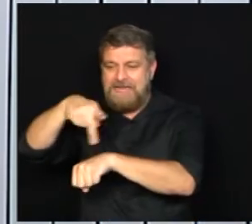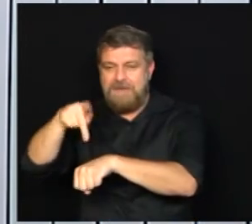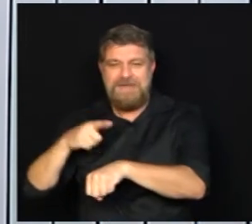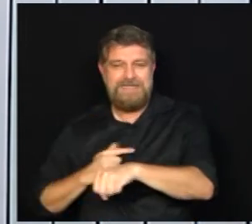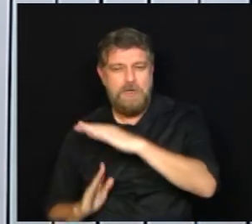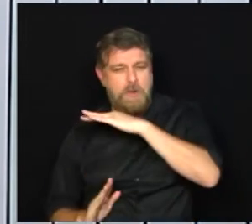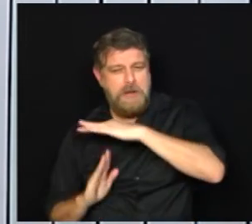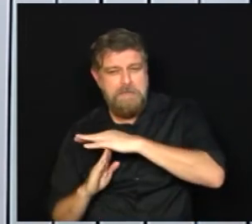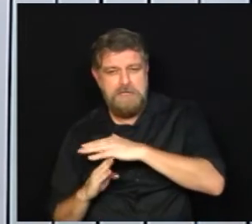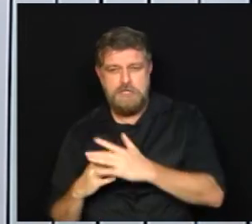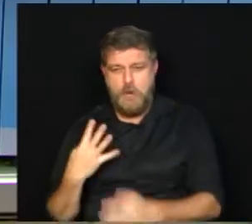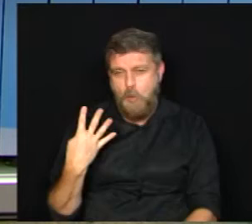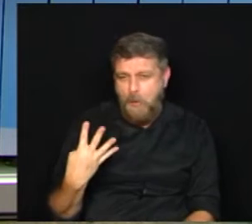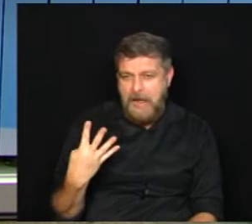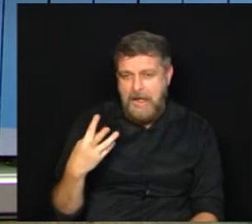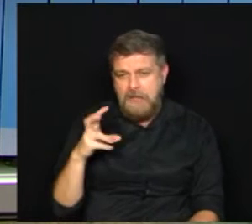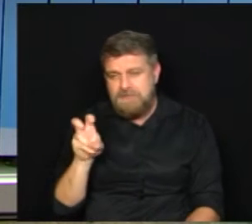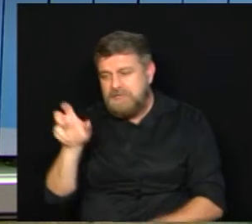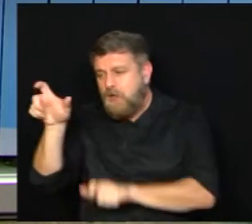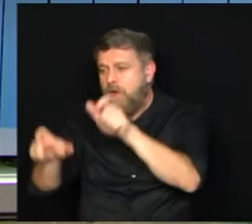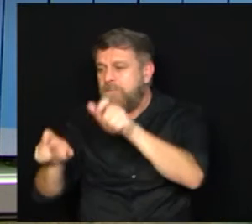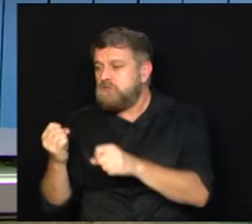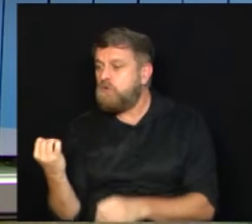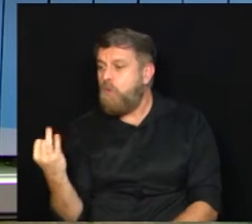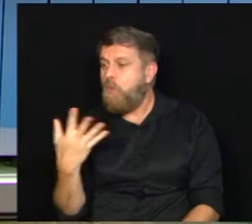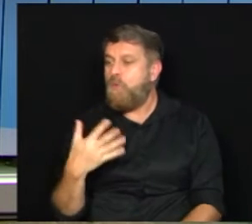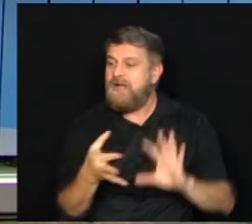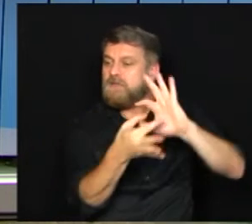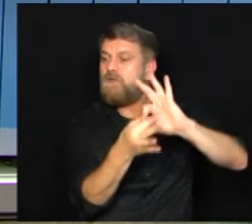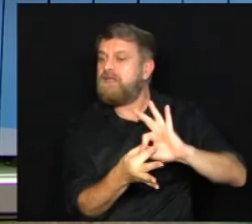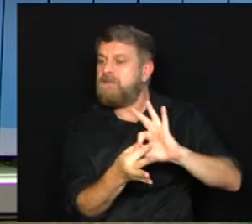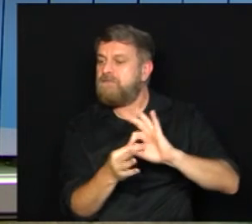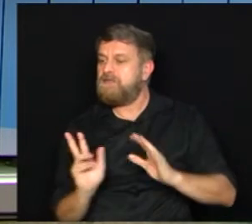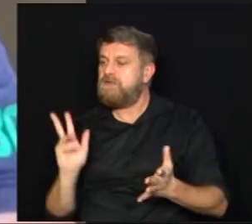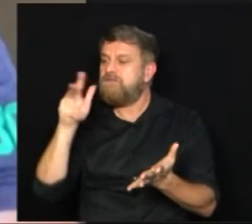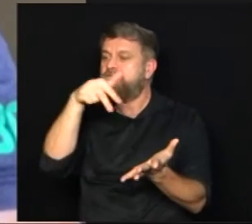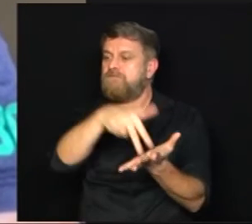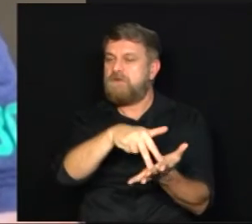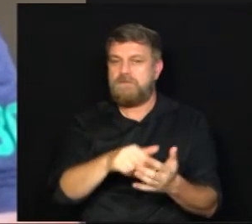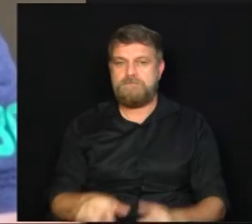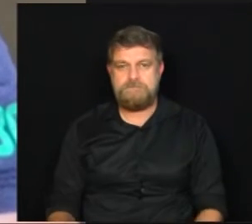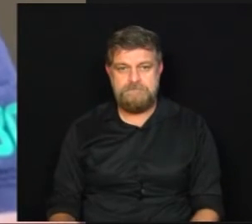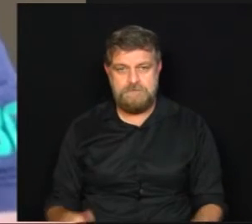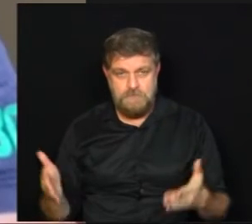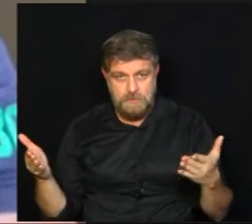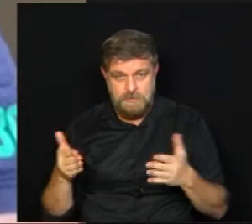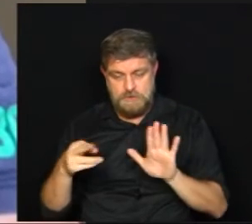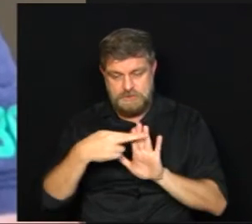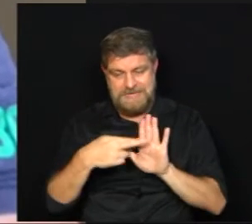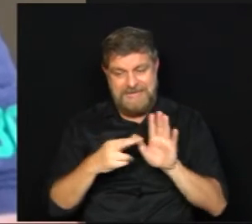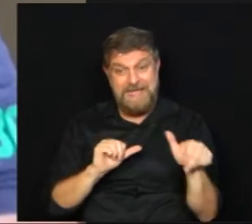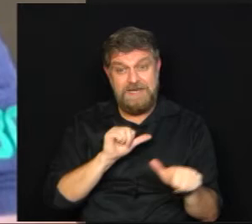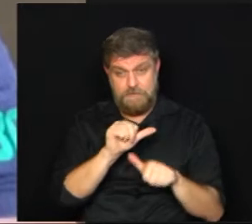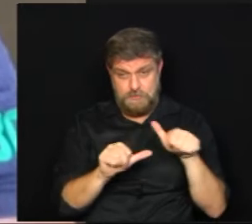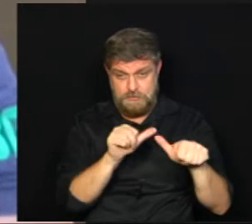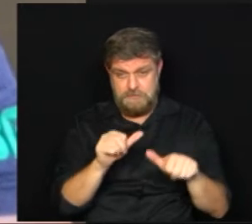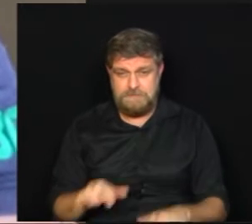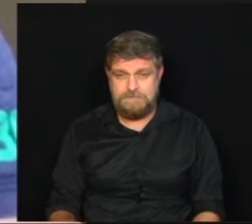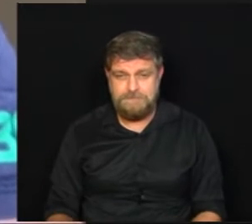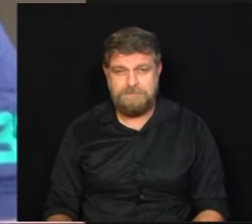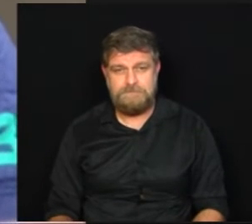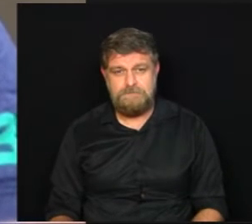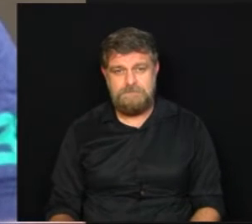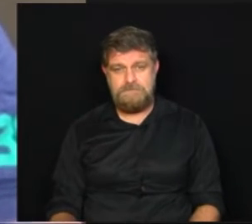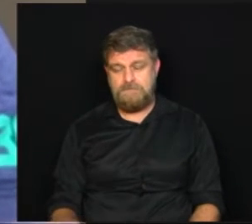5 atletas. Como é que funciona para você alcançar esse objetivo? Hoje em dia a regra mudou.